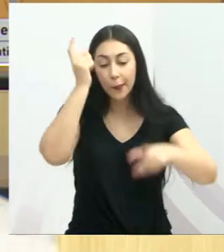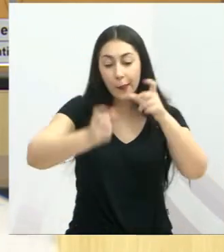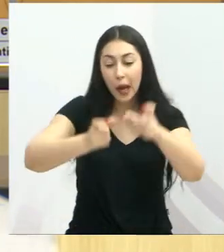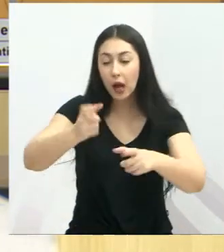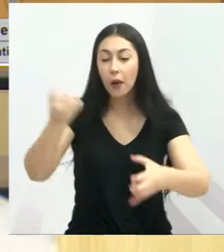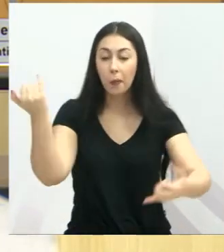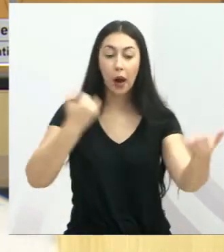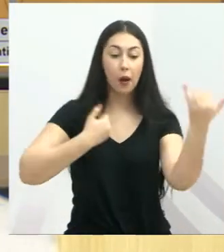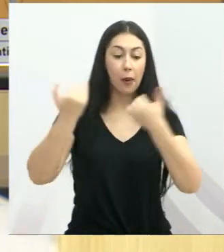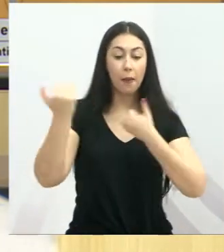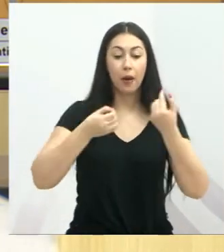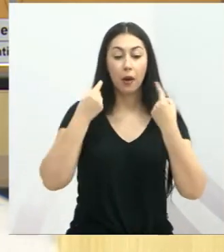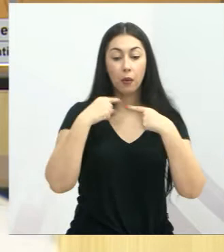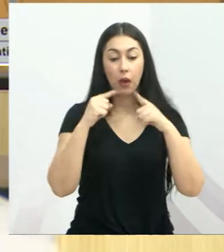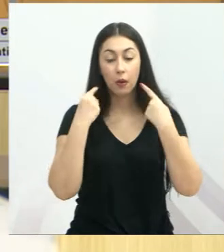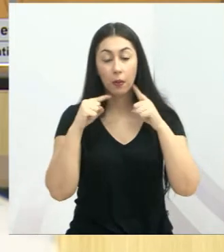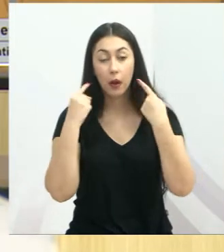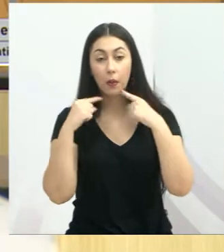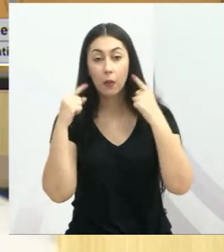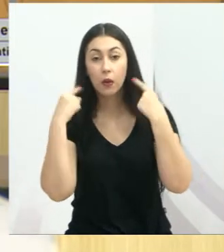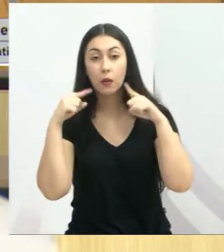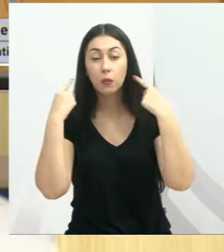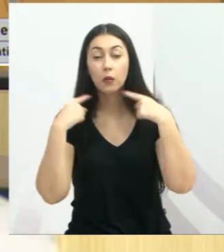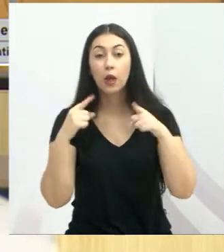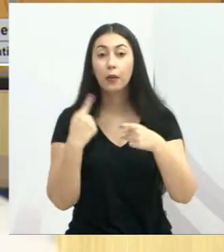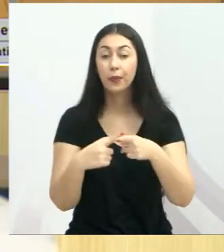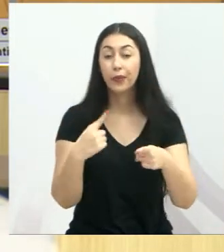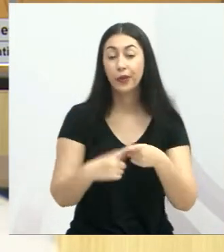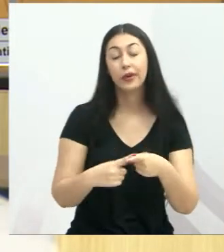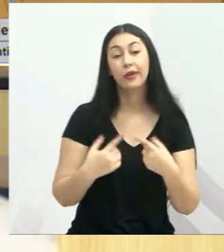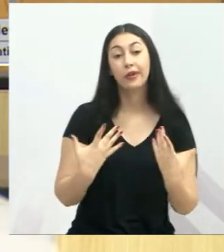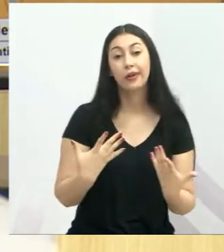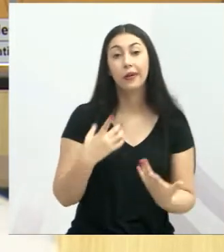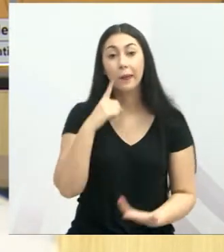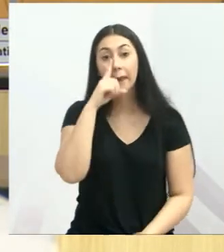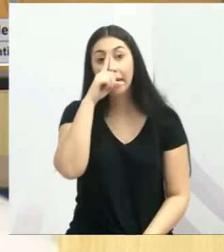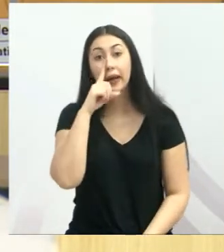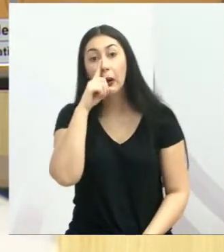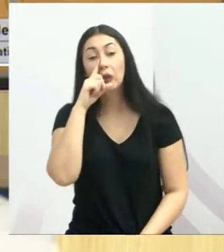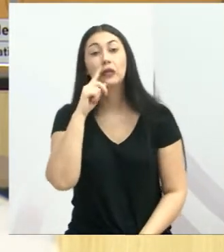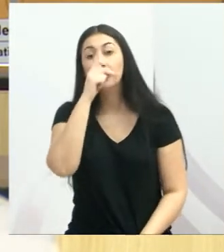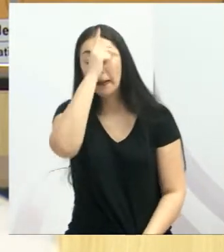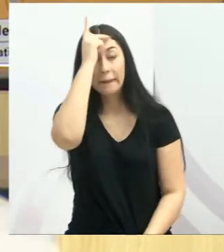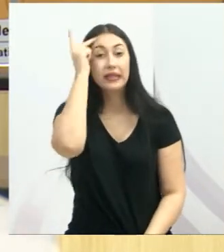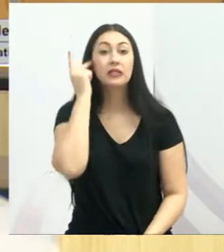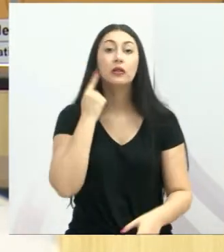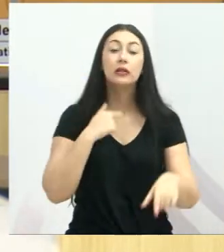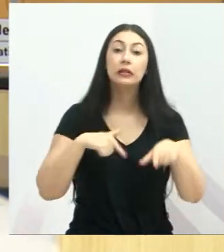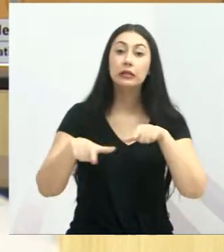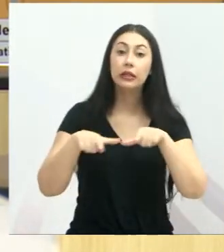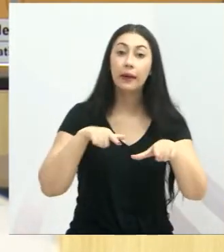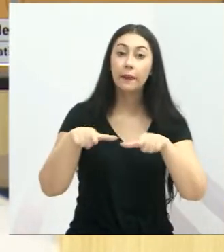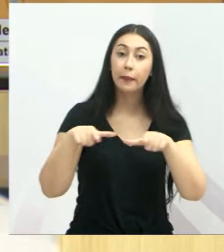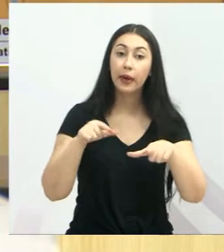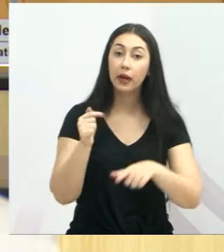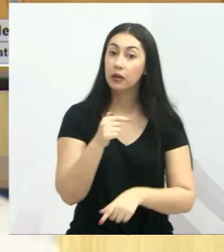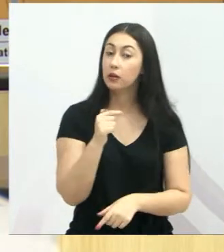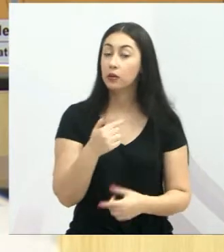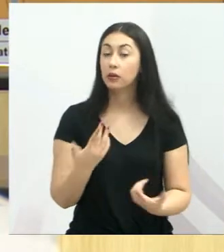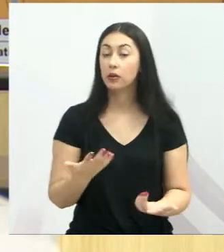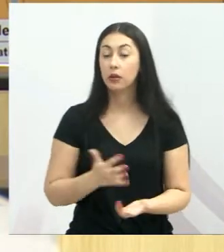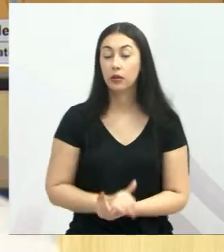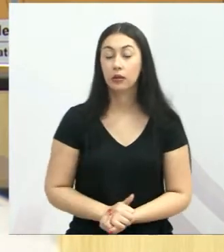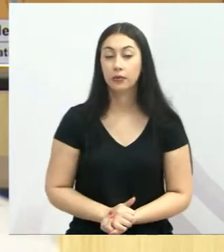a esse problema, em razão dos riscos que trabalhadores vêm enfrentando no referido trecho da